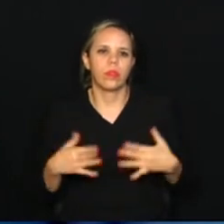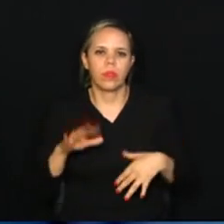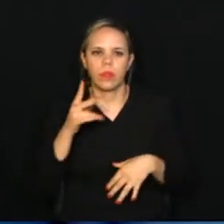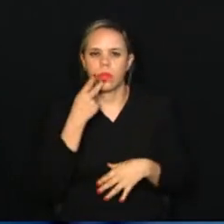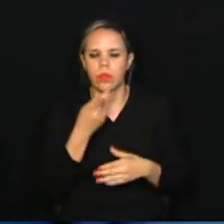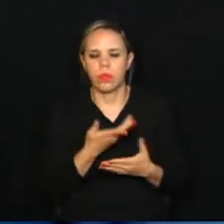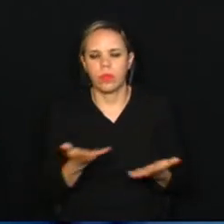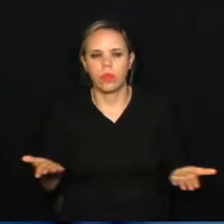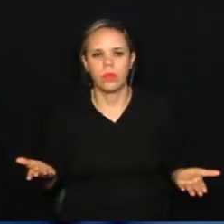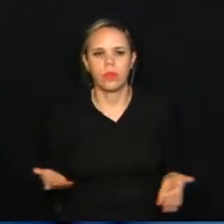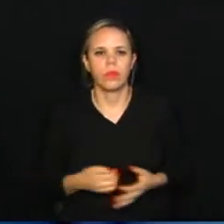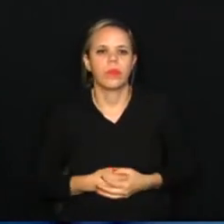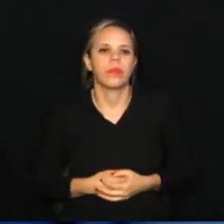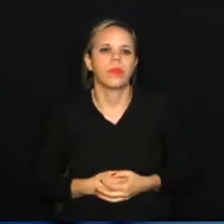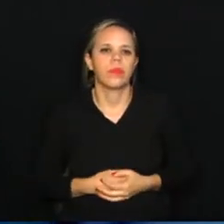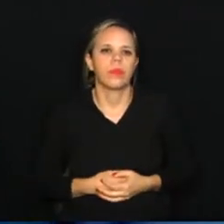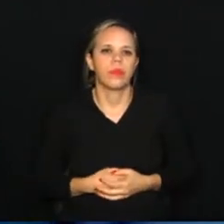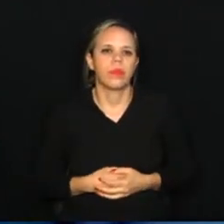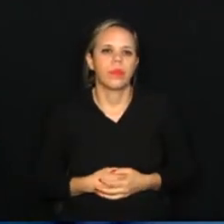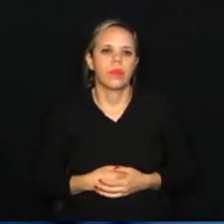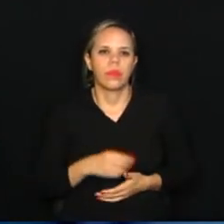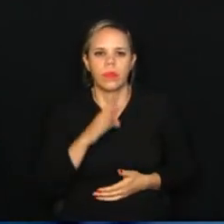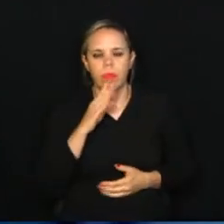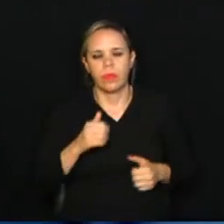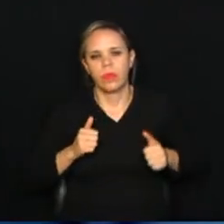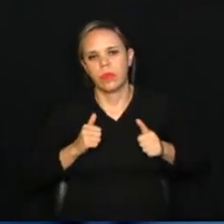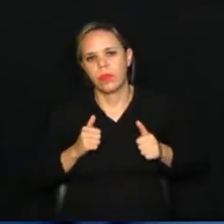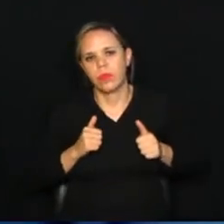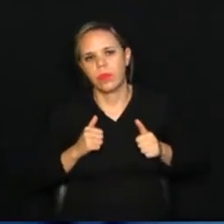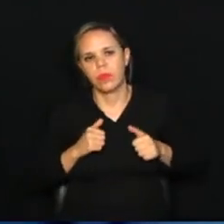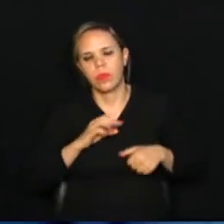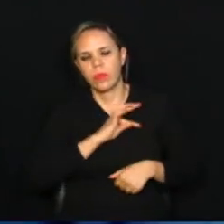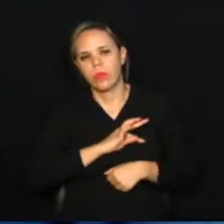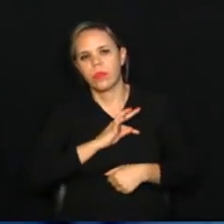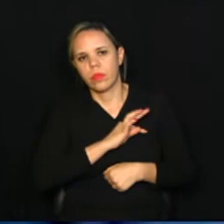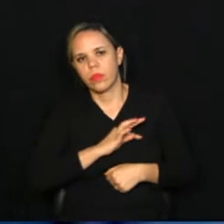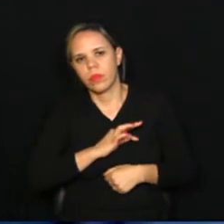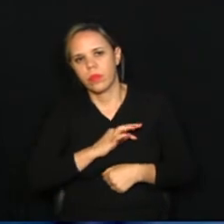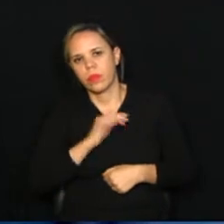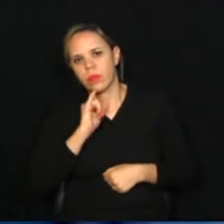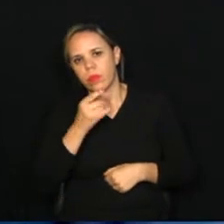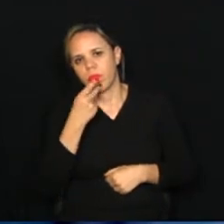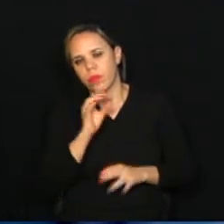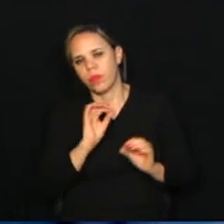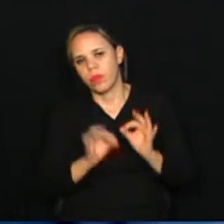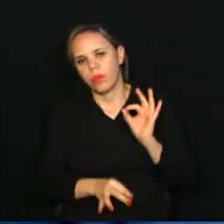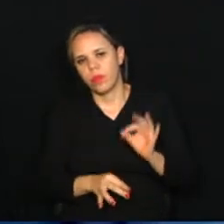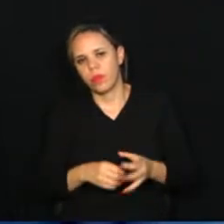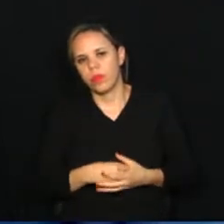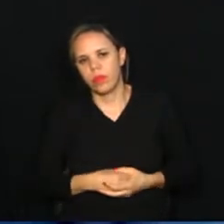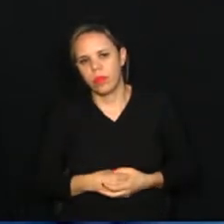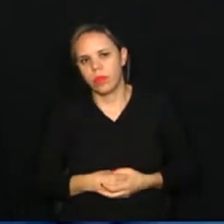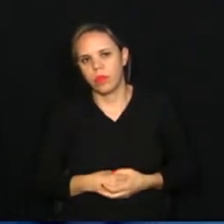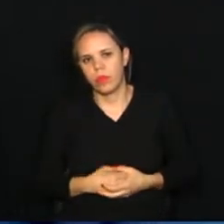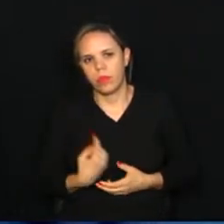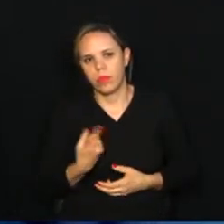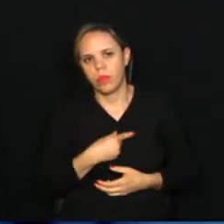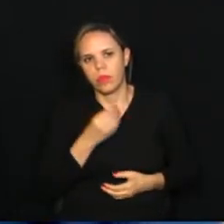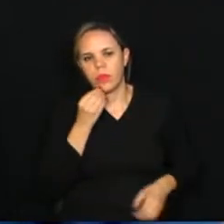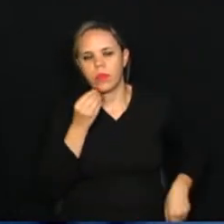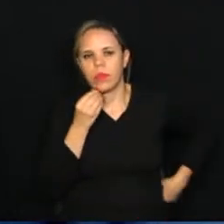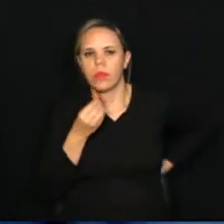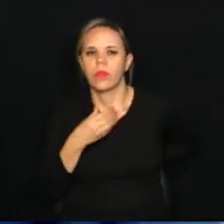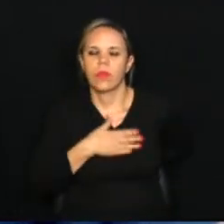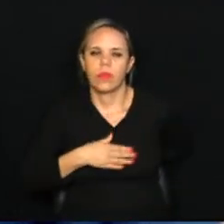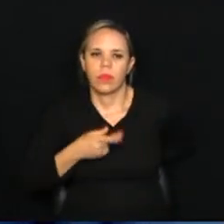vocês. A gente fica muito quietinho no nosso canto, nós somos técnicos, a gente não fede falar muito, né? Mas quando a gente tem a oportunidade, a gente